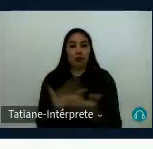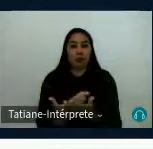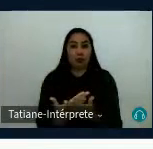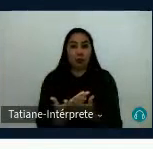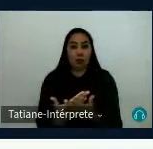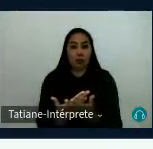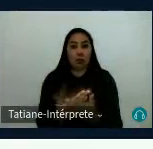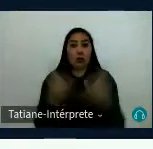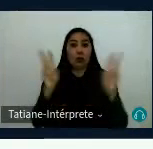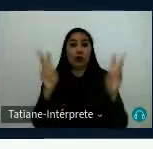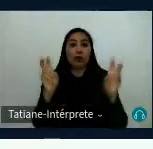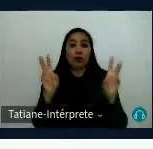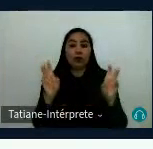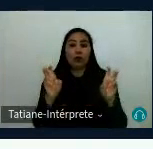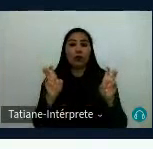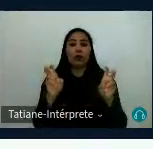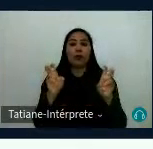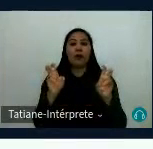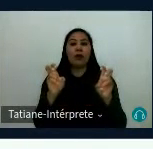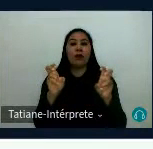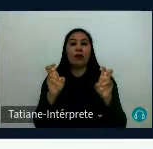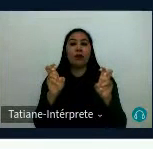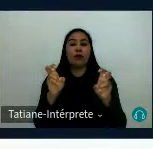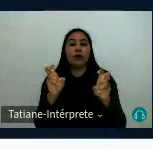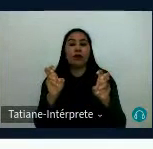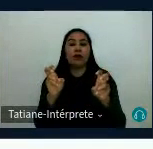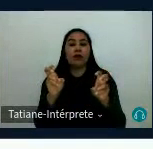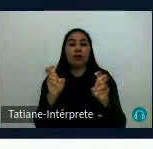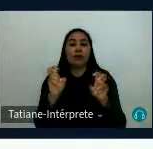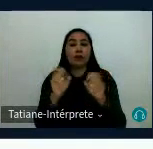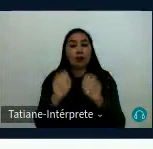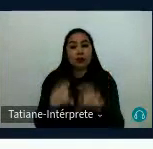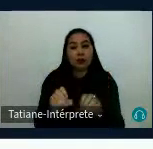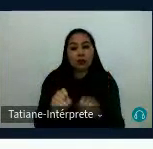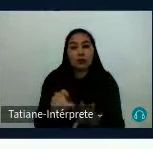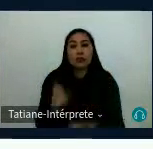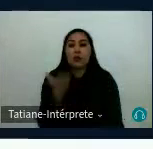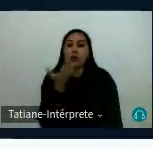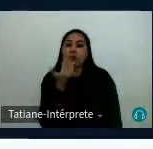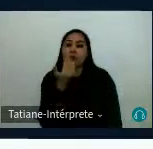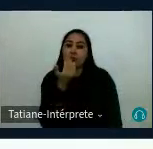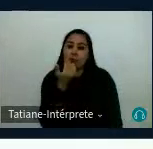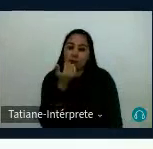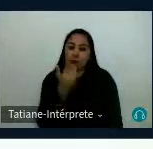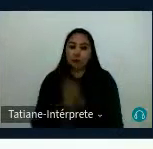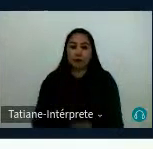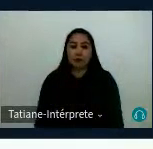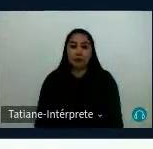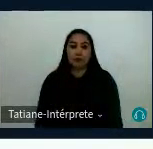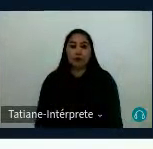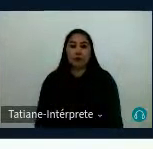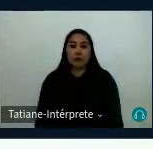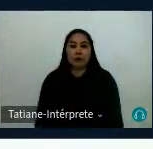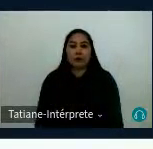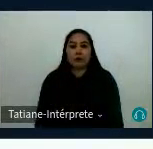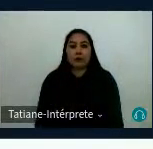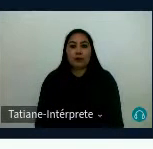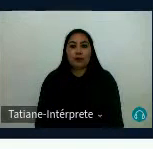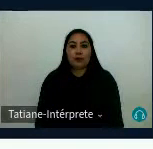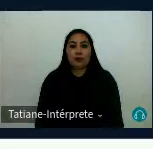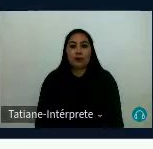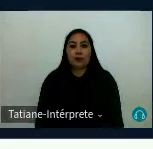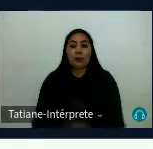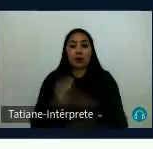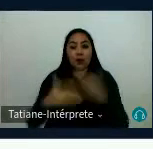abordando o tema, né, da educação alimentar, né, e no processo